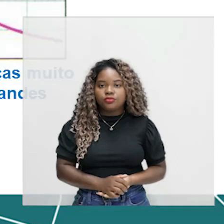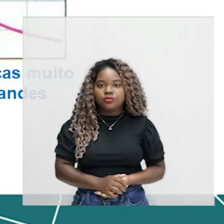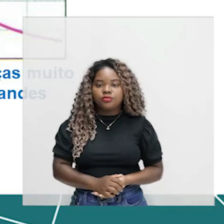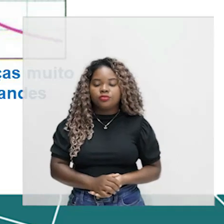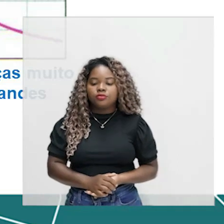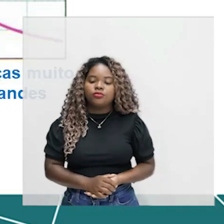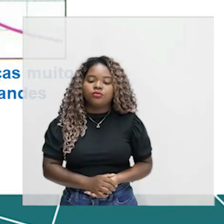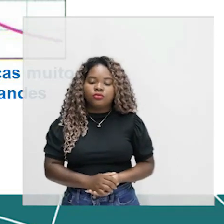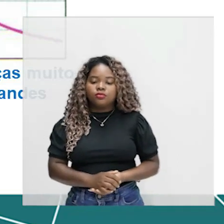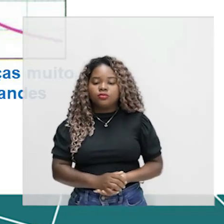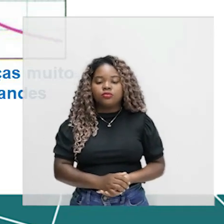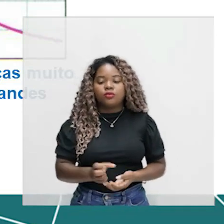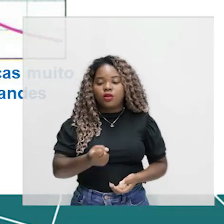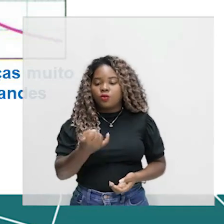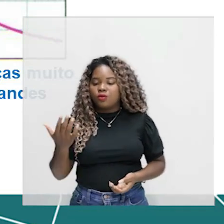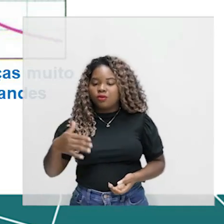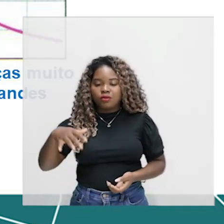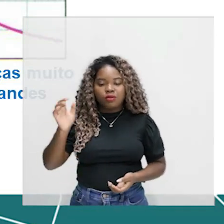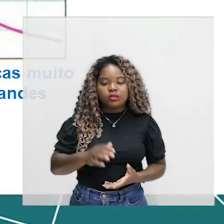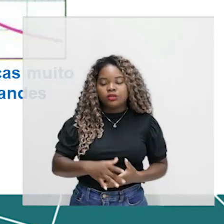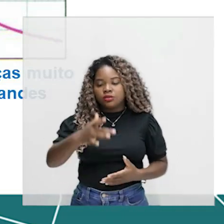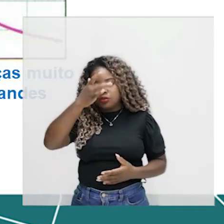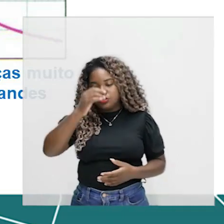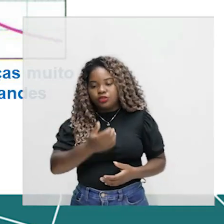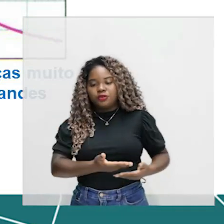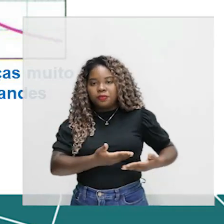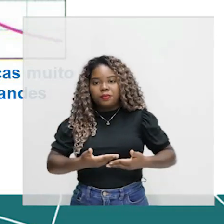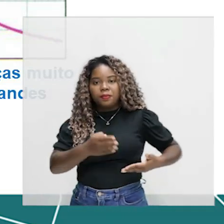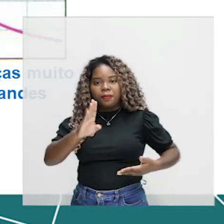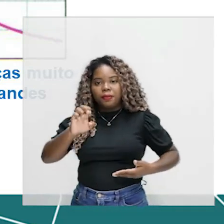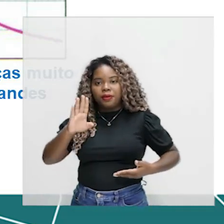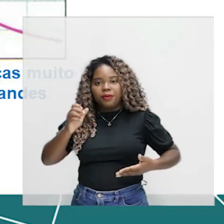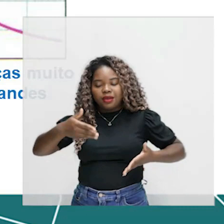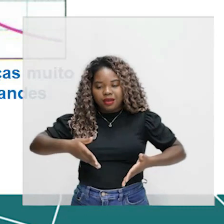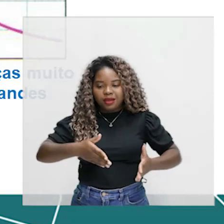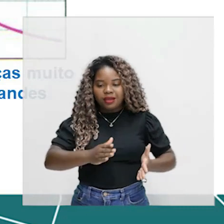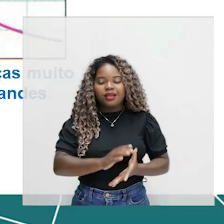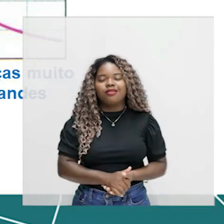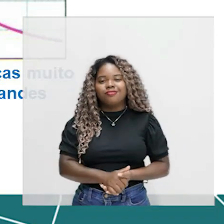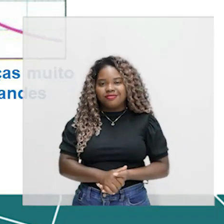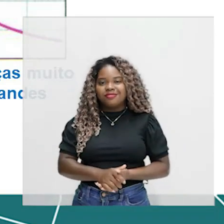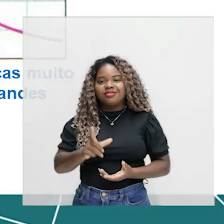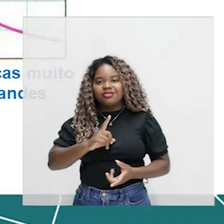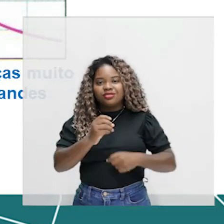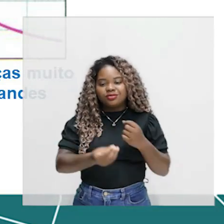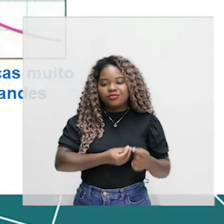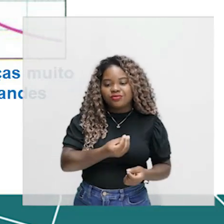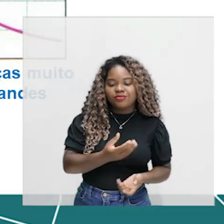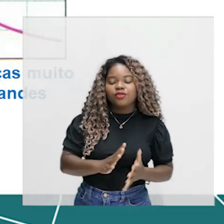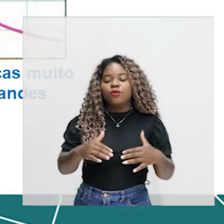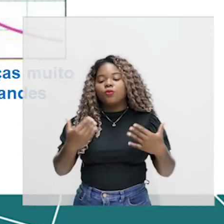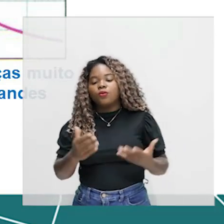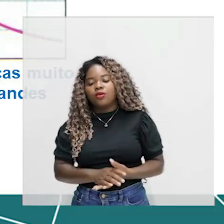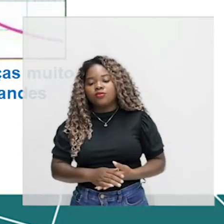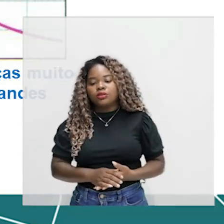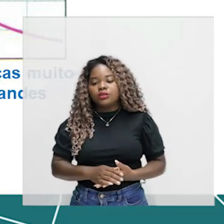que a maior quantidade de recém-nascidos que tinha uma maior taxa de sobrevivência era um bebês que tinha